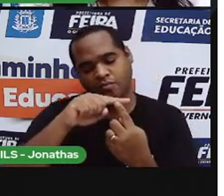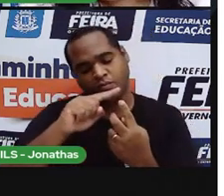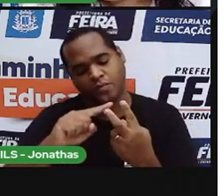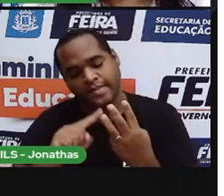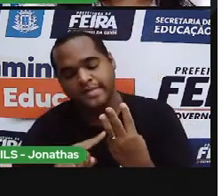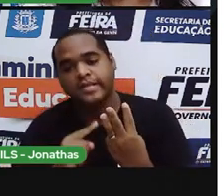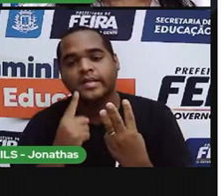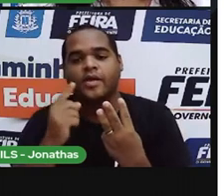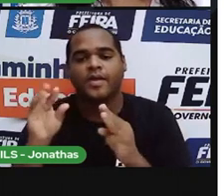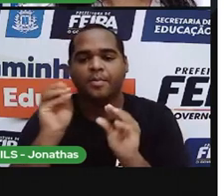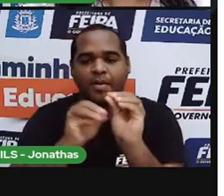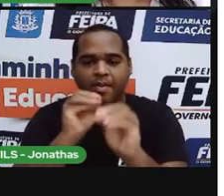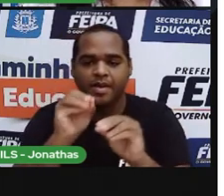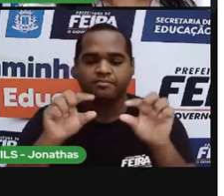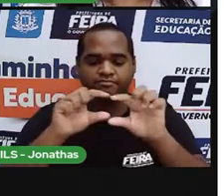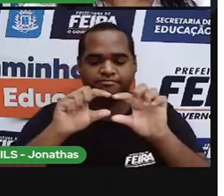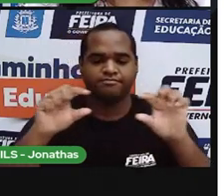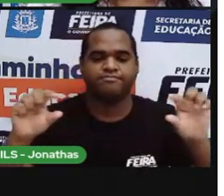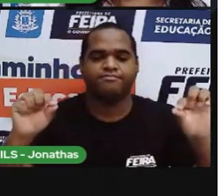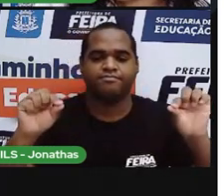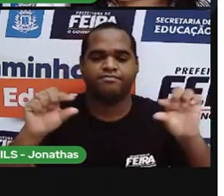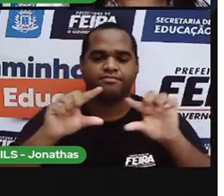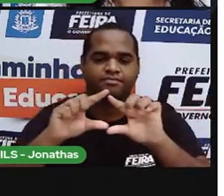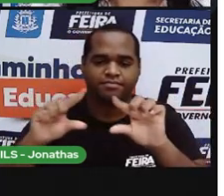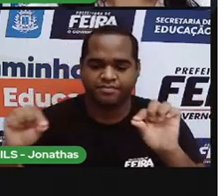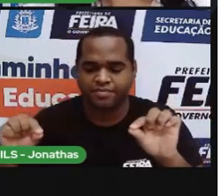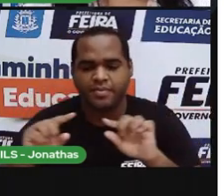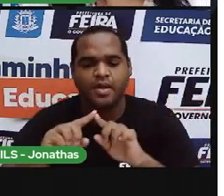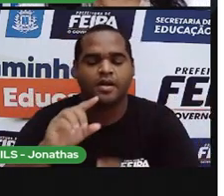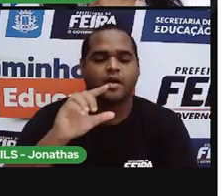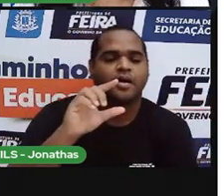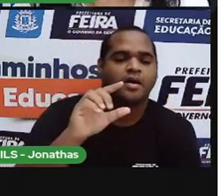e encaixar nos quadrinhos. Olha a primeira palavrinha.